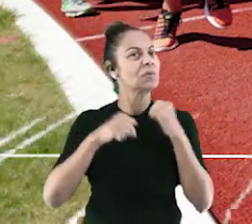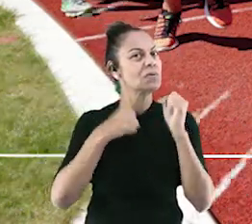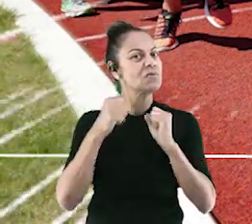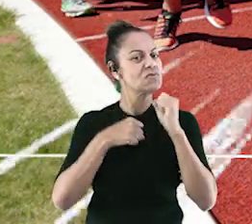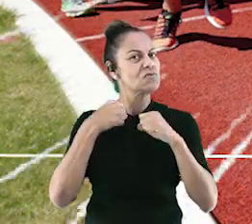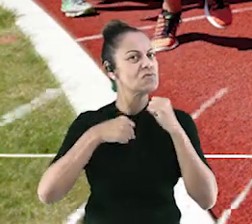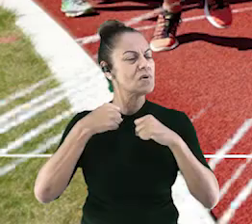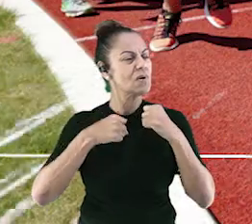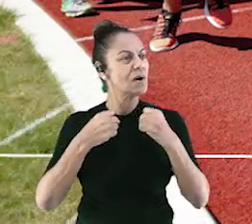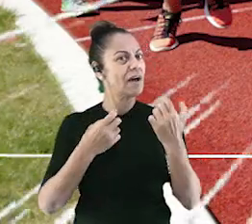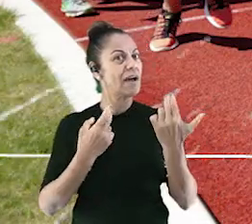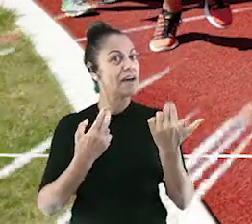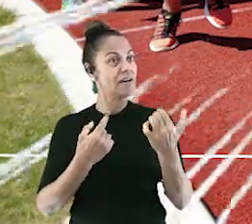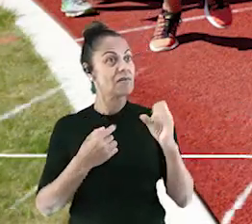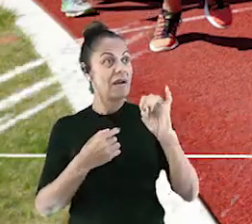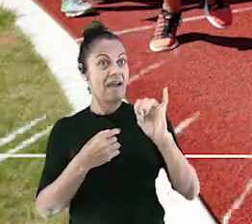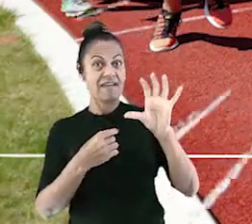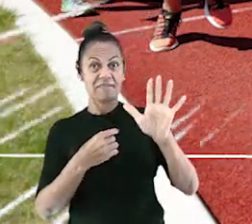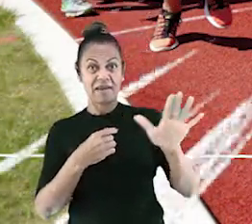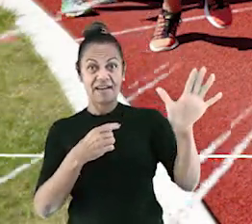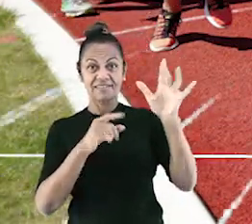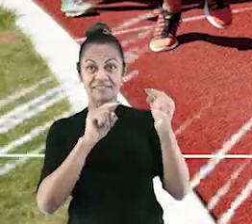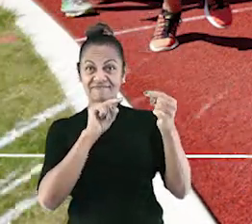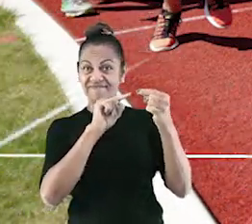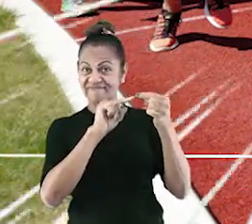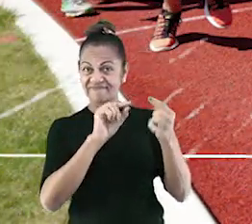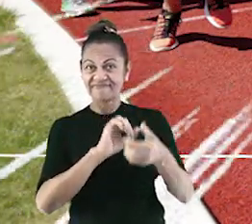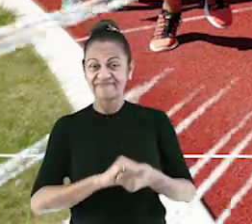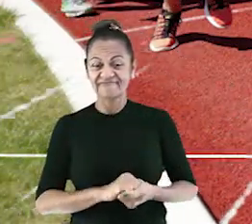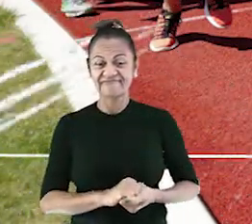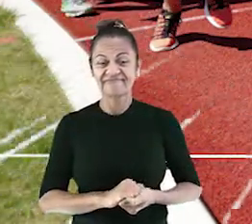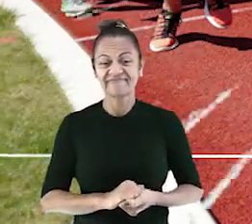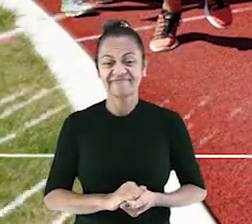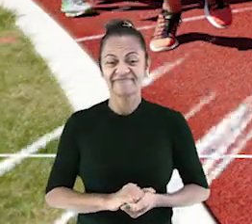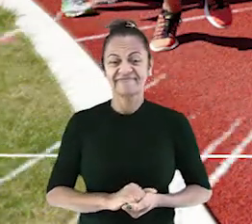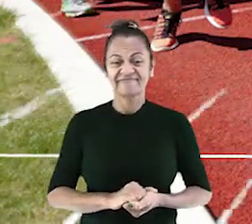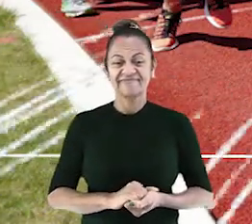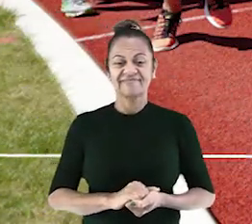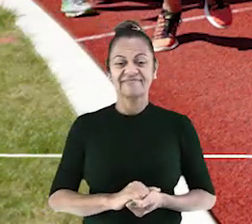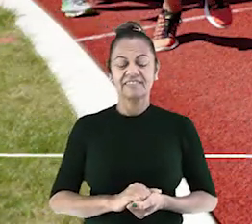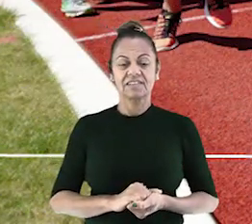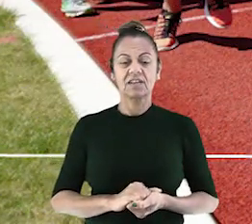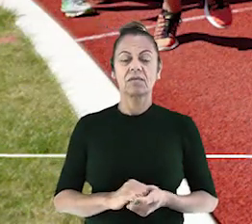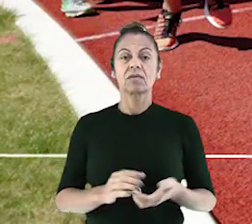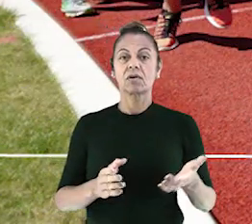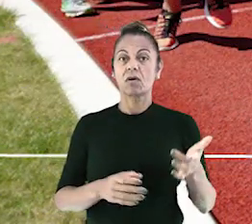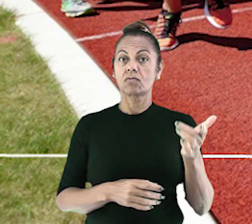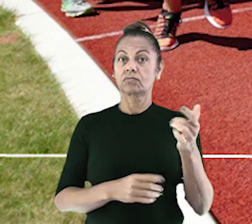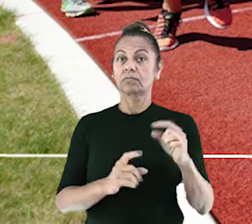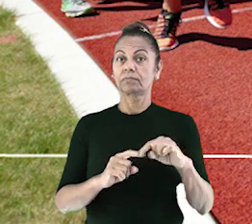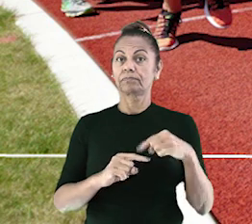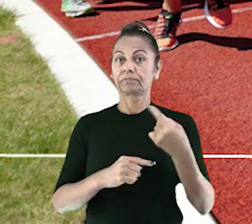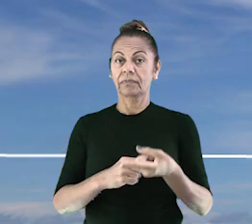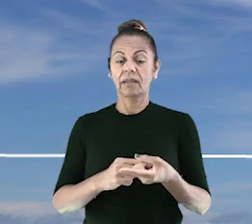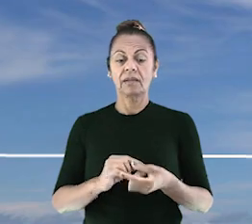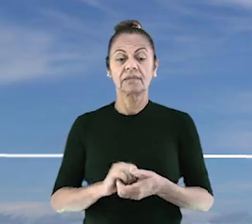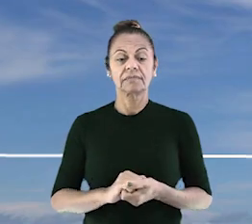ver correndo igual esse pessoal aqui que tá correndo, ó. Muito bom! Ó, vamos pra